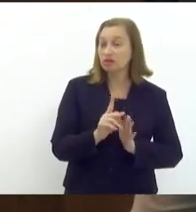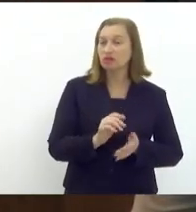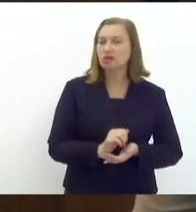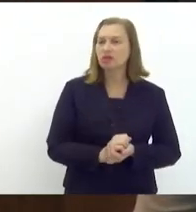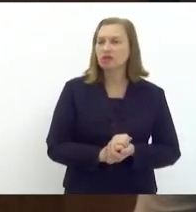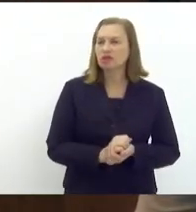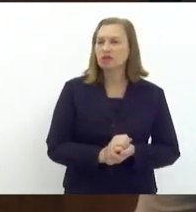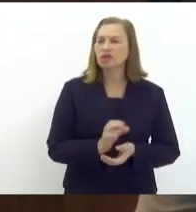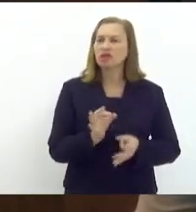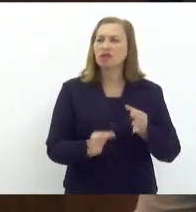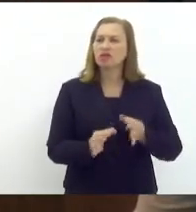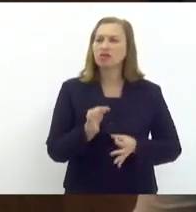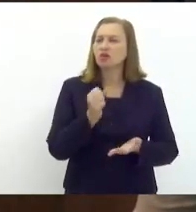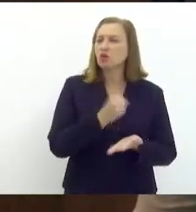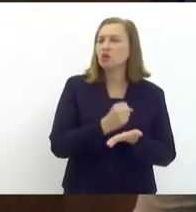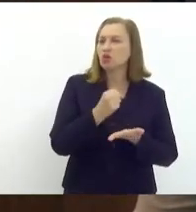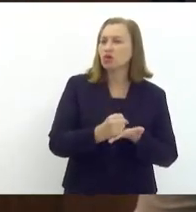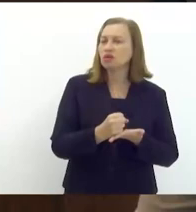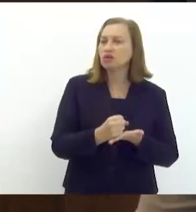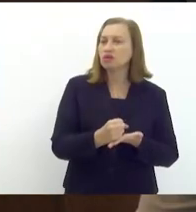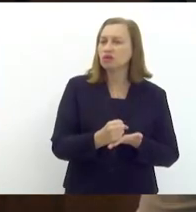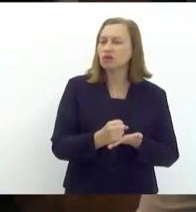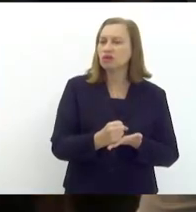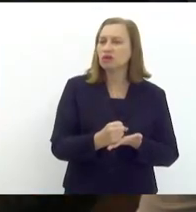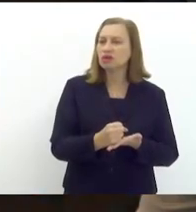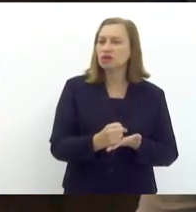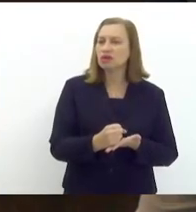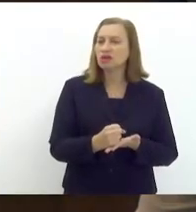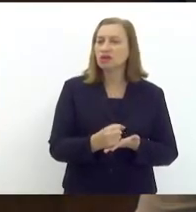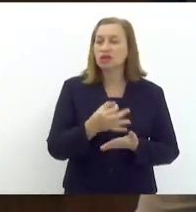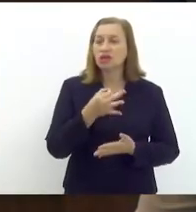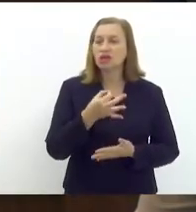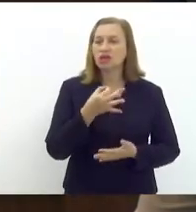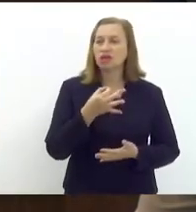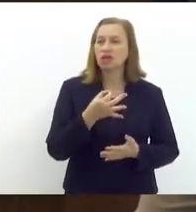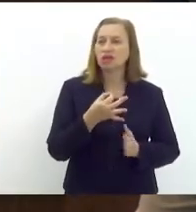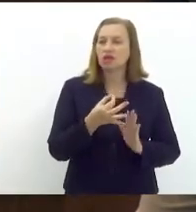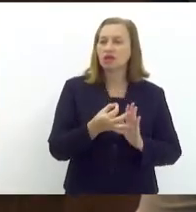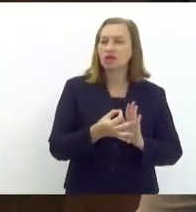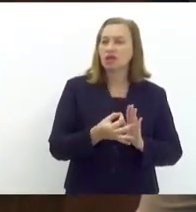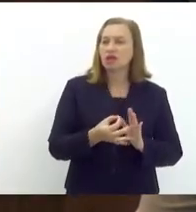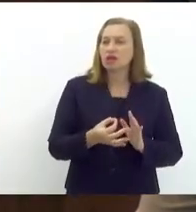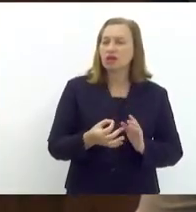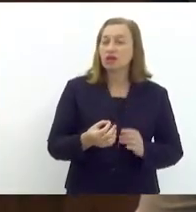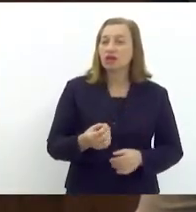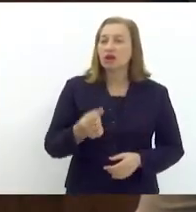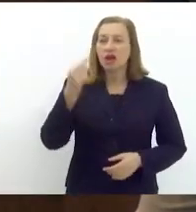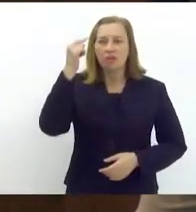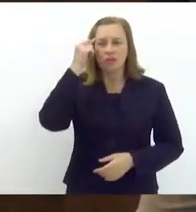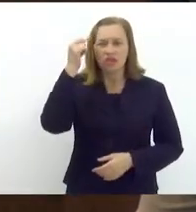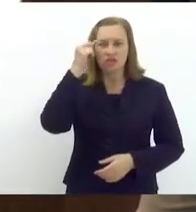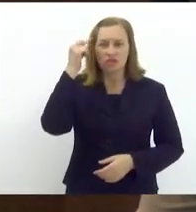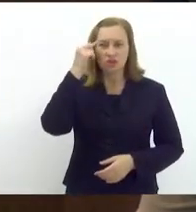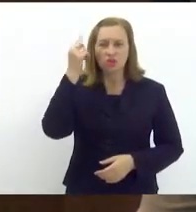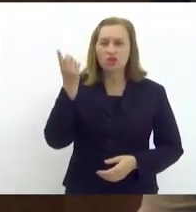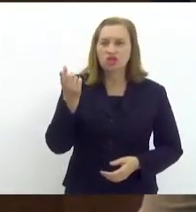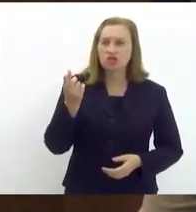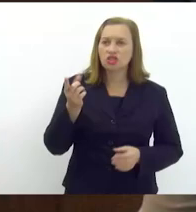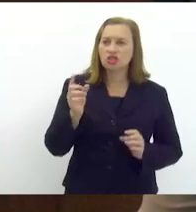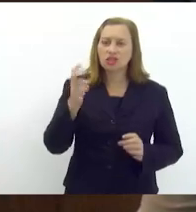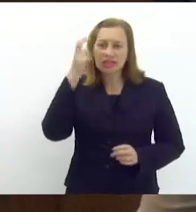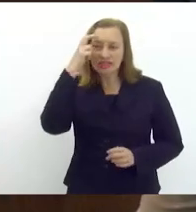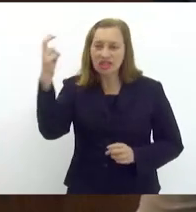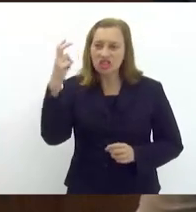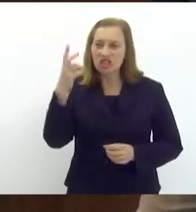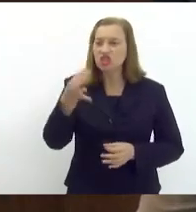justificativa da contratação consagrado pela crítica especializada em opinião pública opinião pública de quem